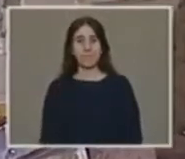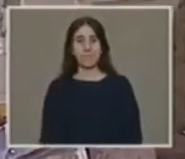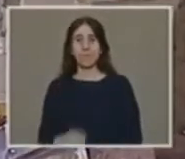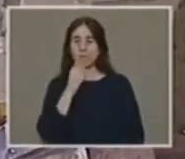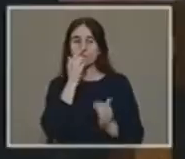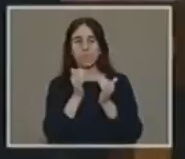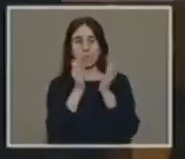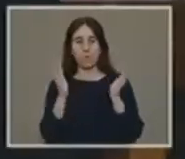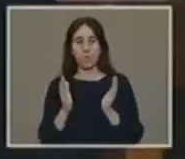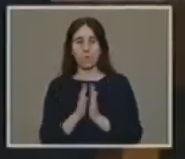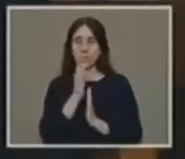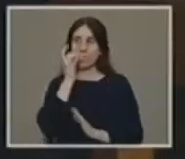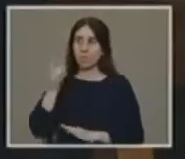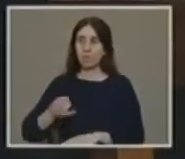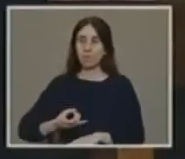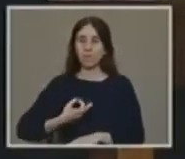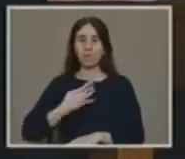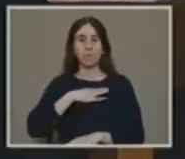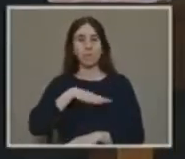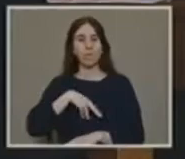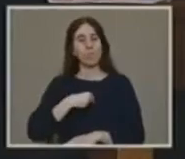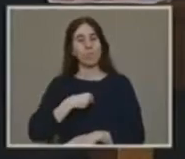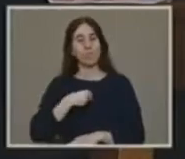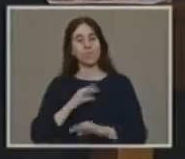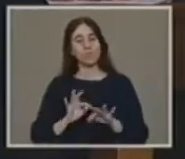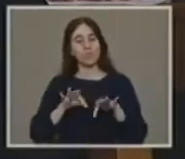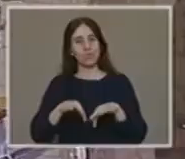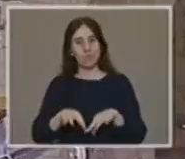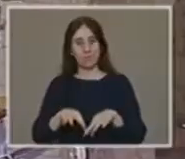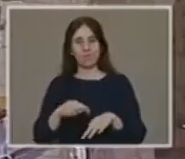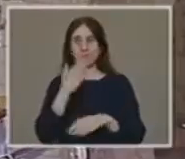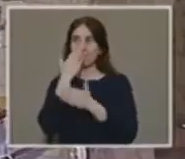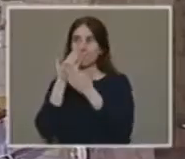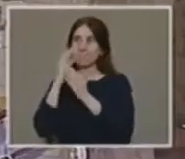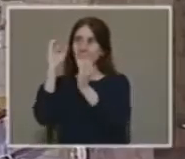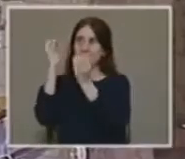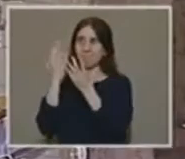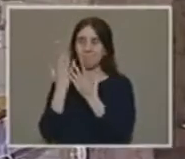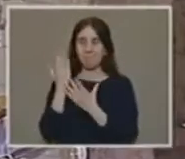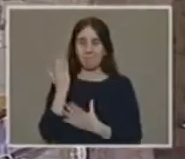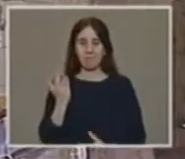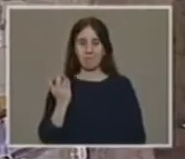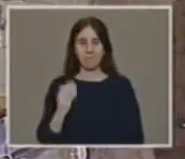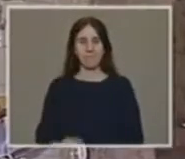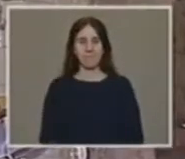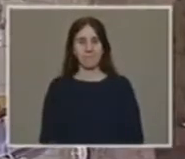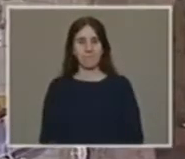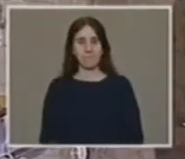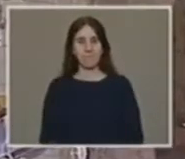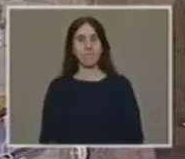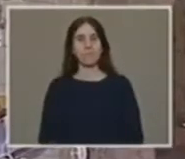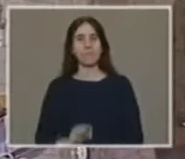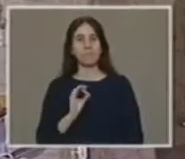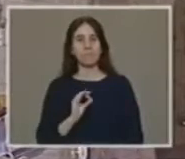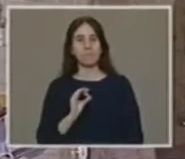vossa misericórdia partiram deste mundo, admiti-os na luz da vossa presença. E tende